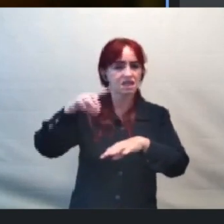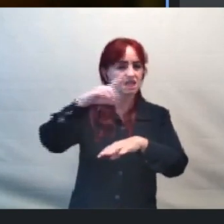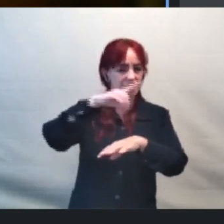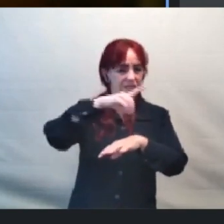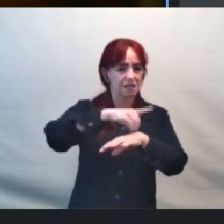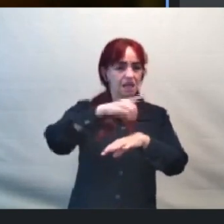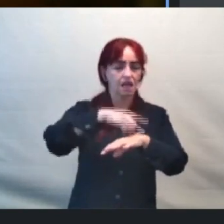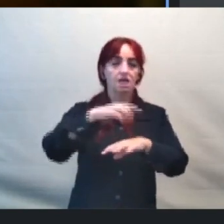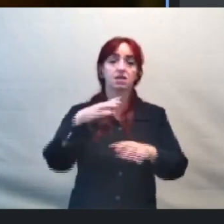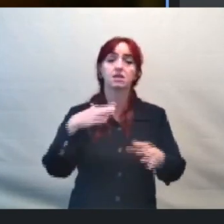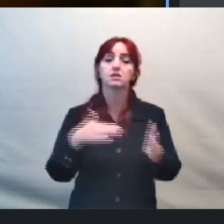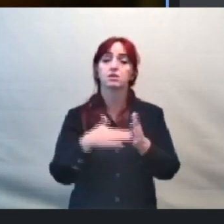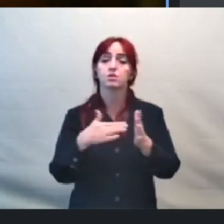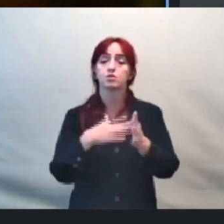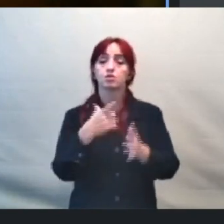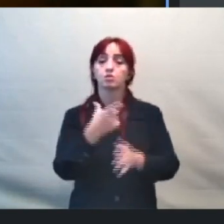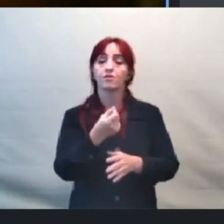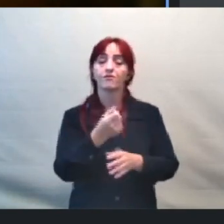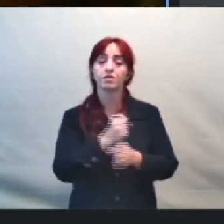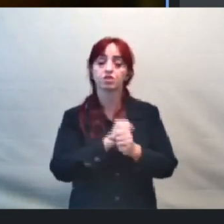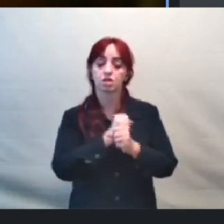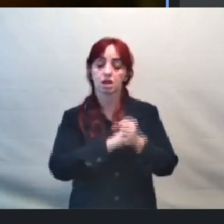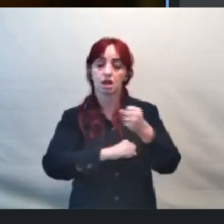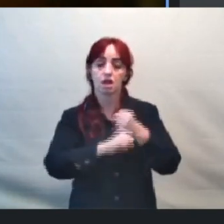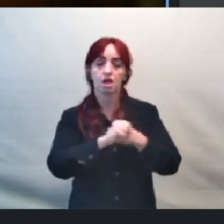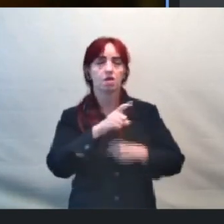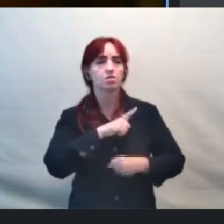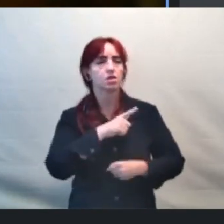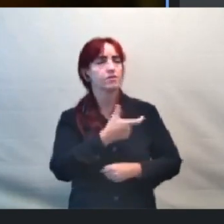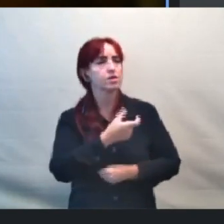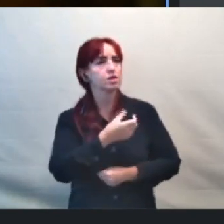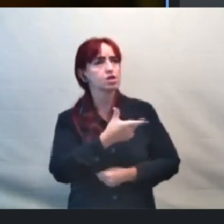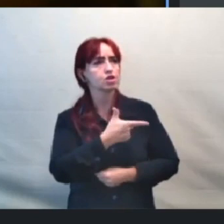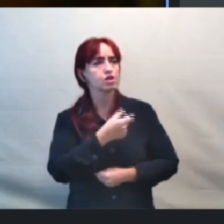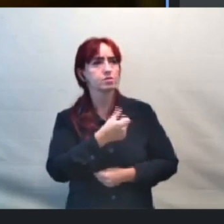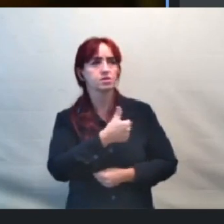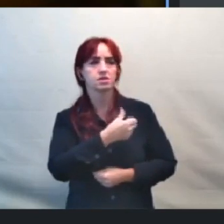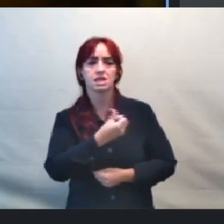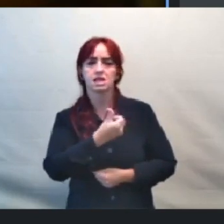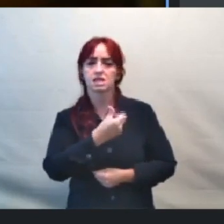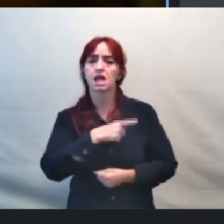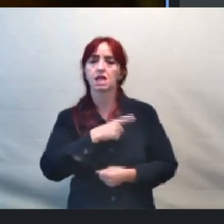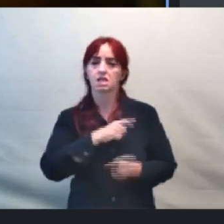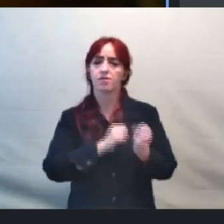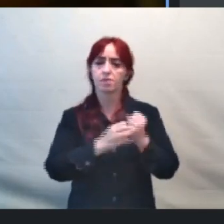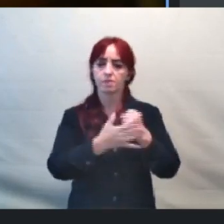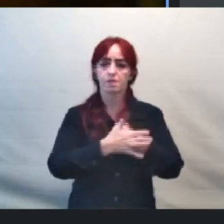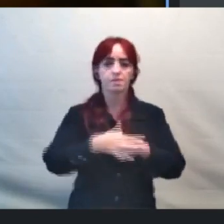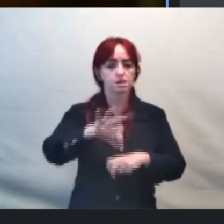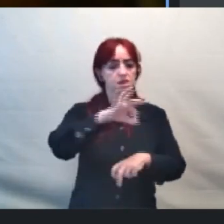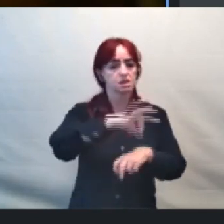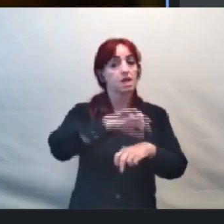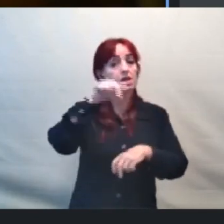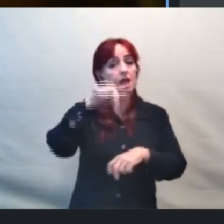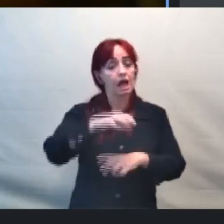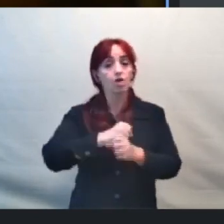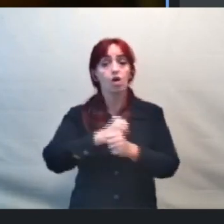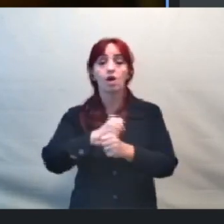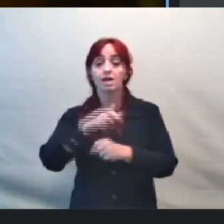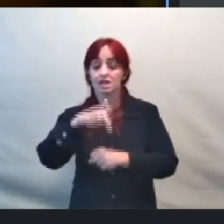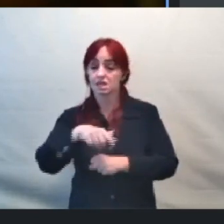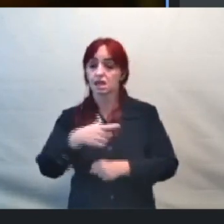a pior epidemia de dengue que a gente teve em Belo Horizonte foi em 2016. Nesse ano agora de 2024, a gente já